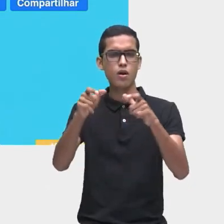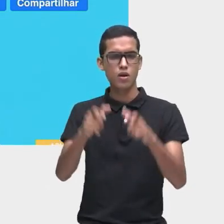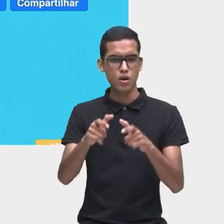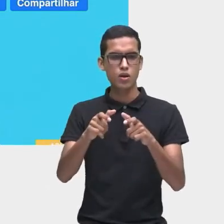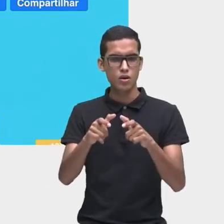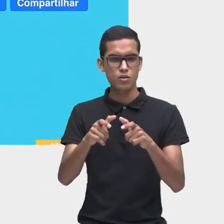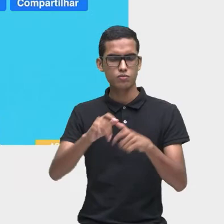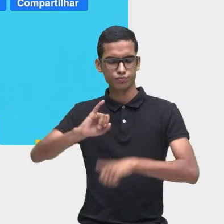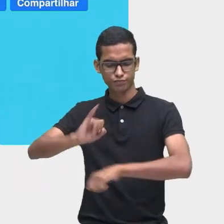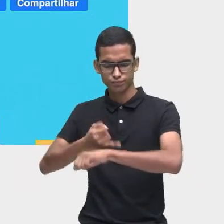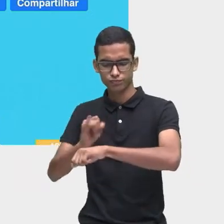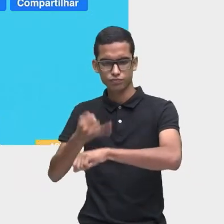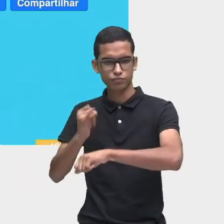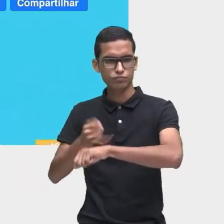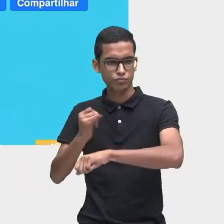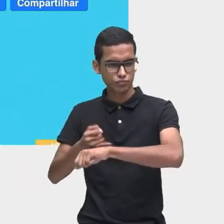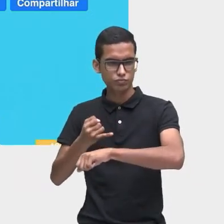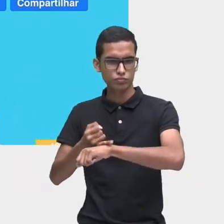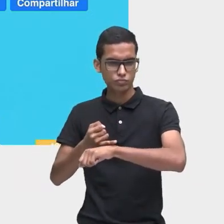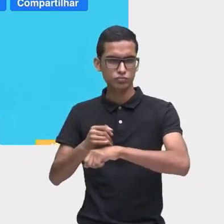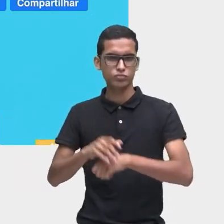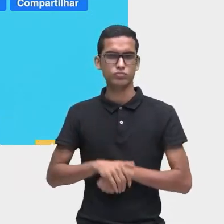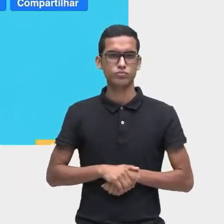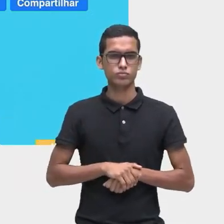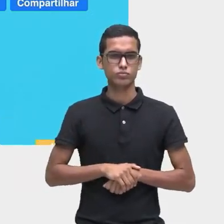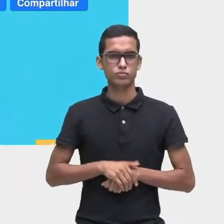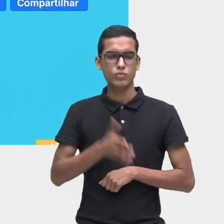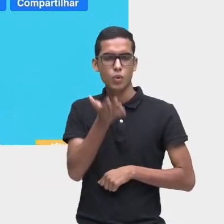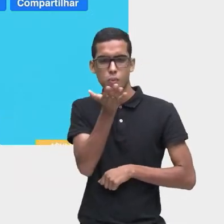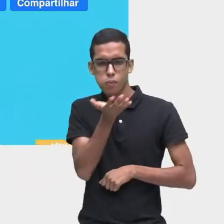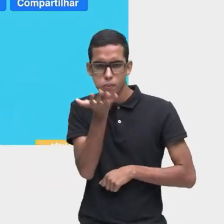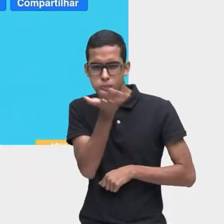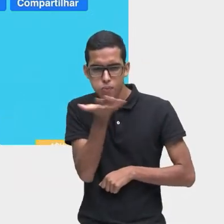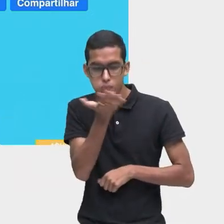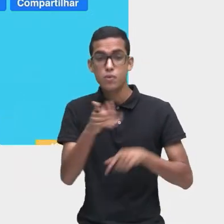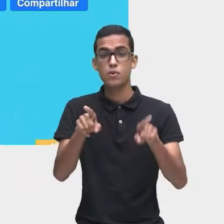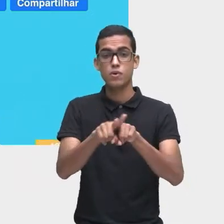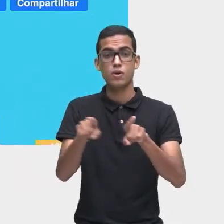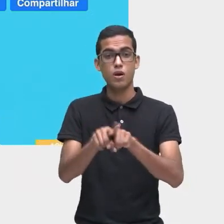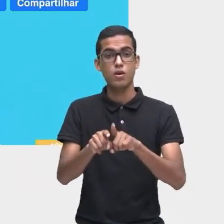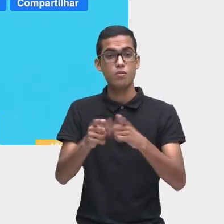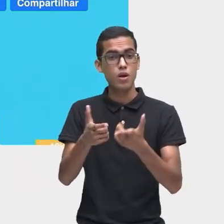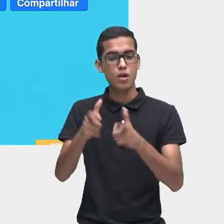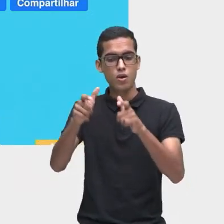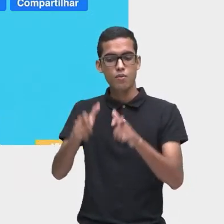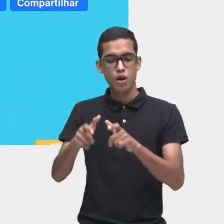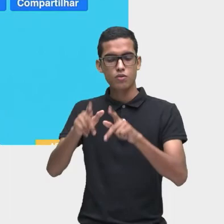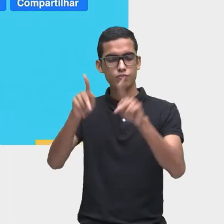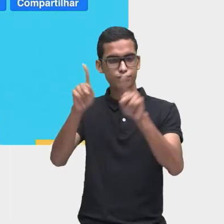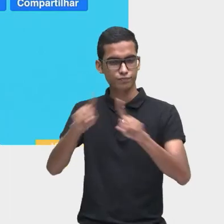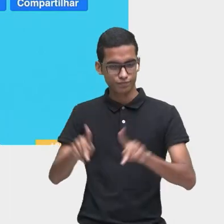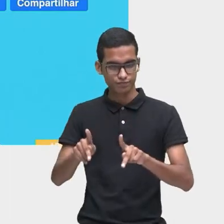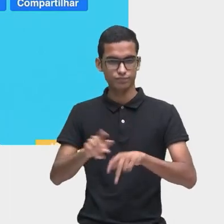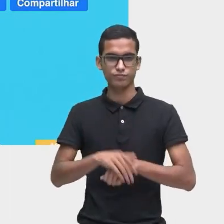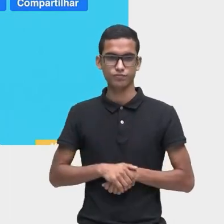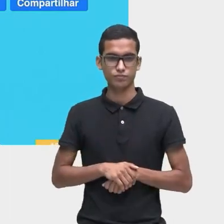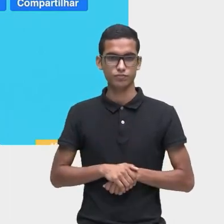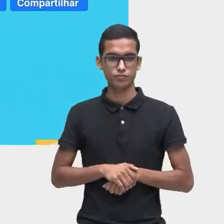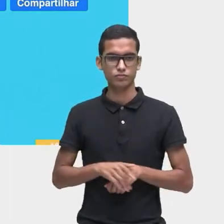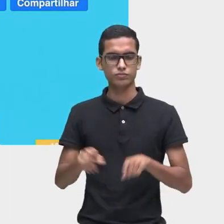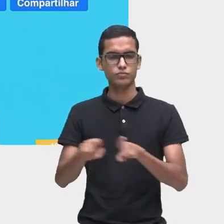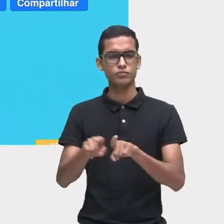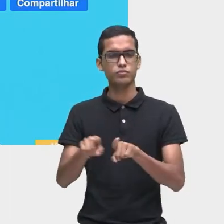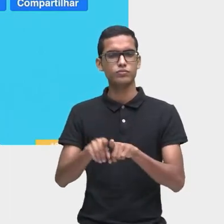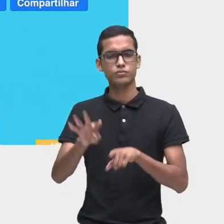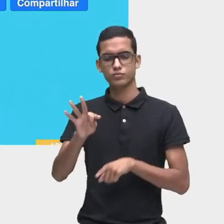nós estamos, São Raimundo, bairro da Paz. Observa o bairro do Tarumã, rapidinho aqui, ó. O bairro do Tarumã